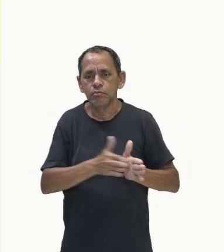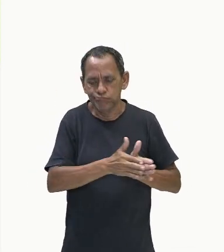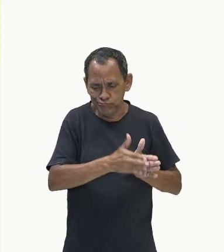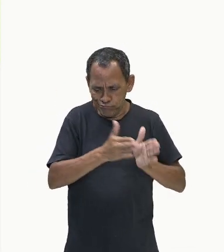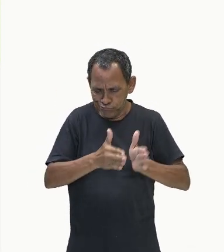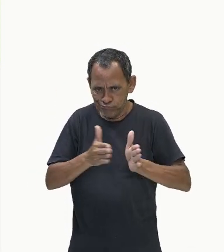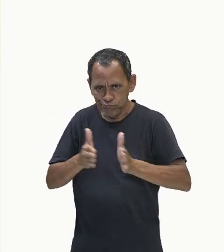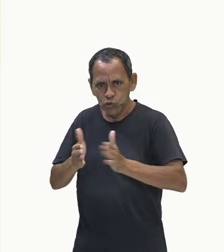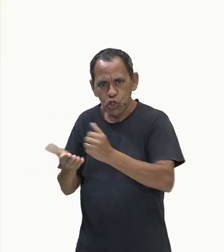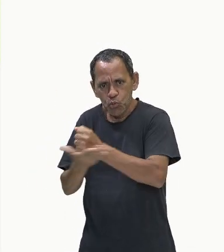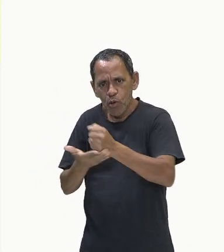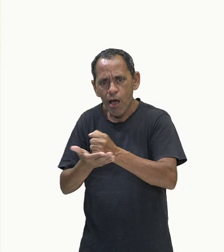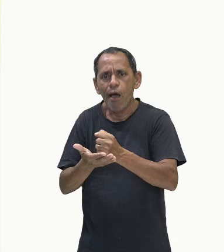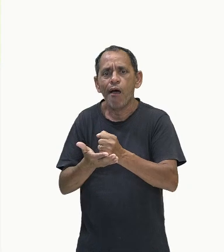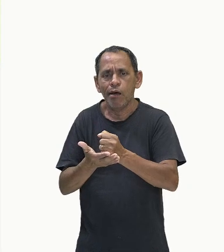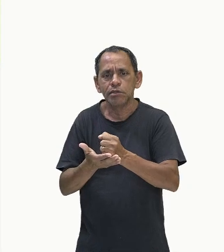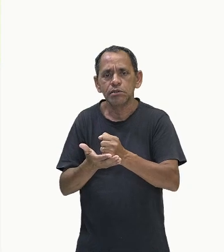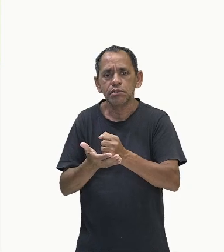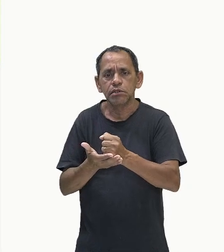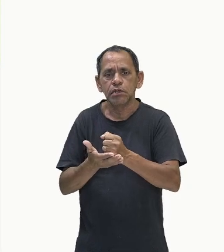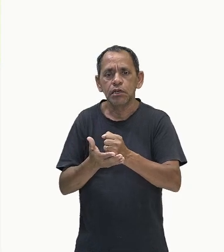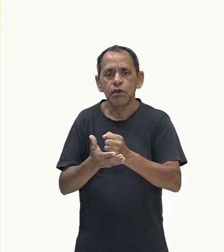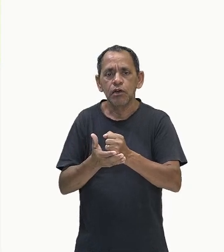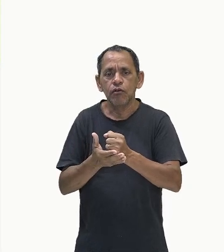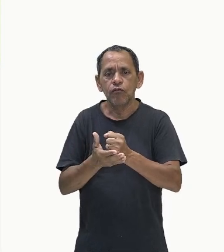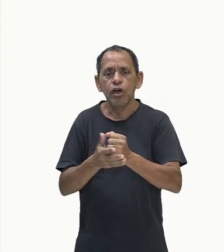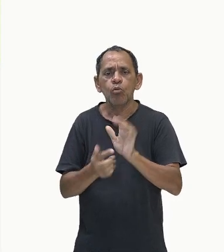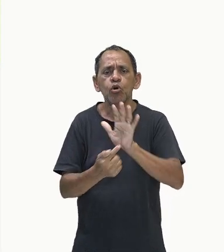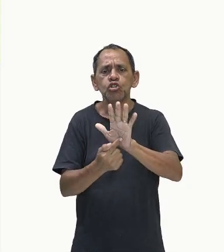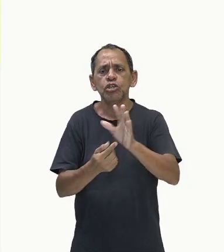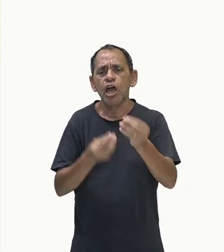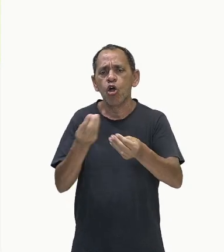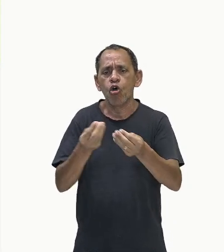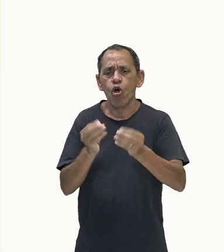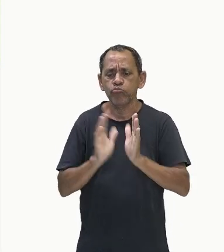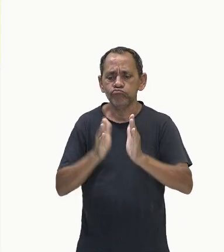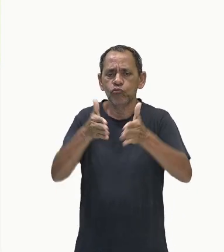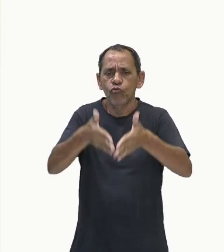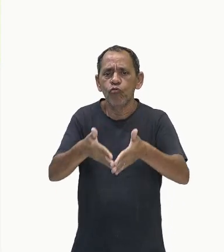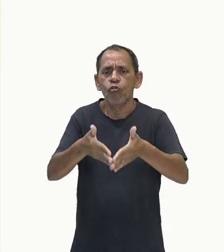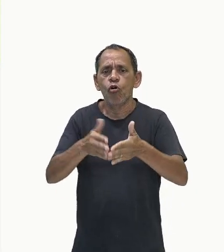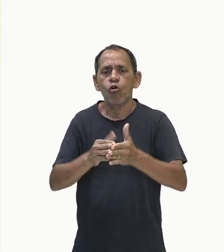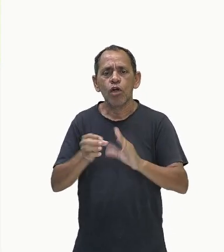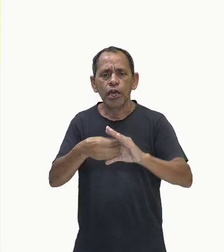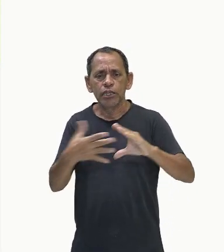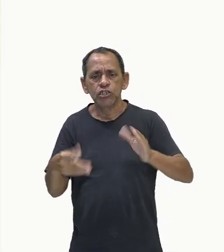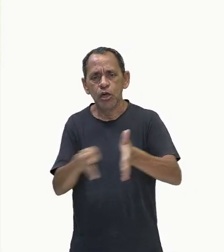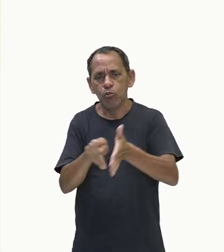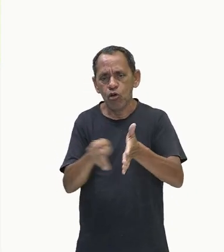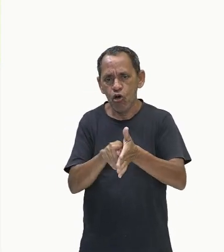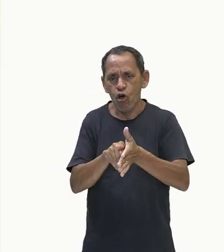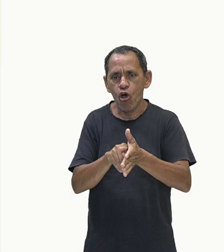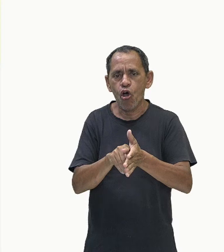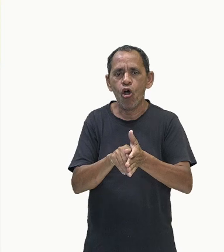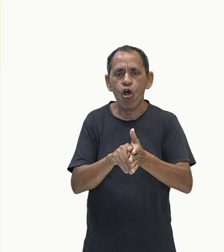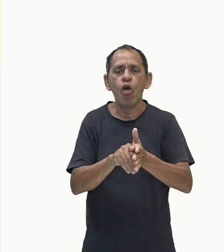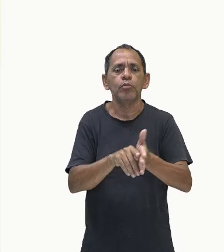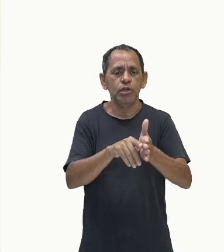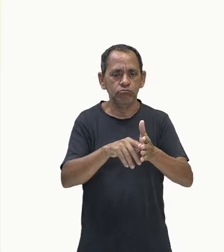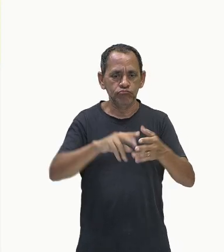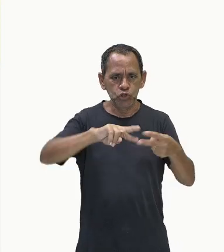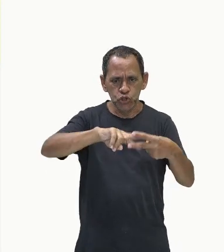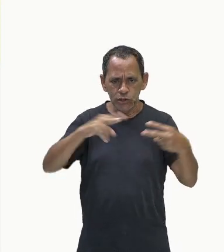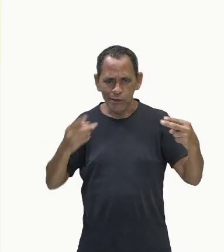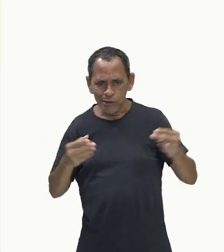ali, né, essa ordem de bases nitrogenadas vai definir as características daquela cadeia de DNA